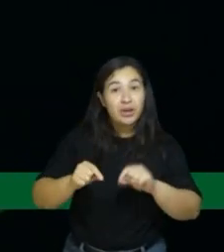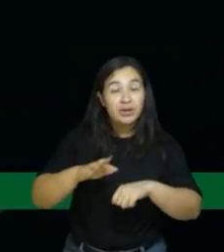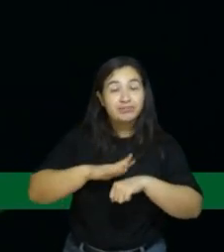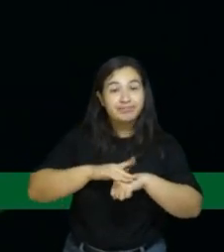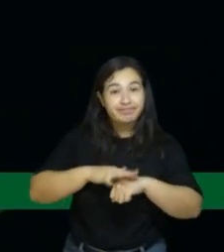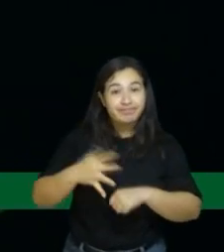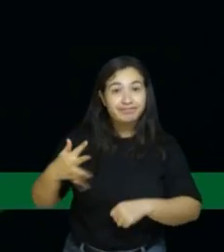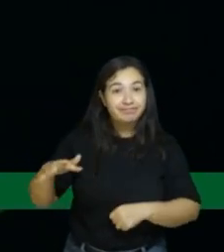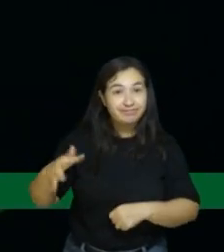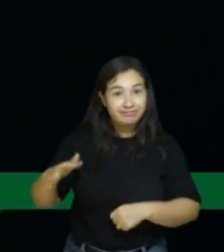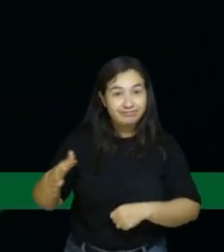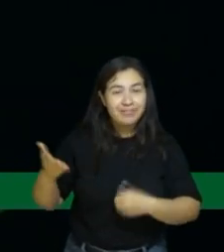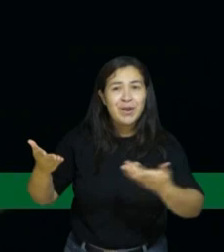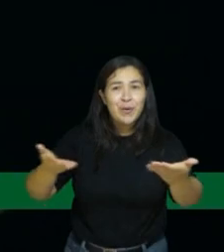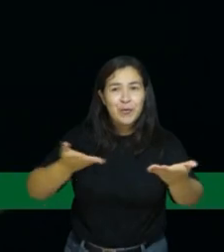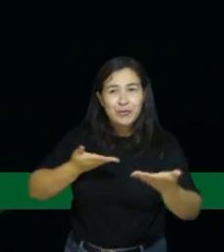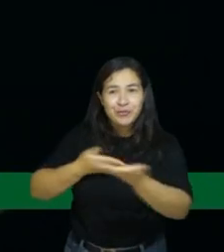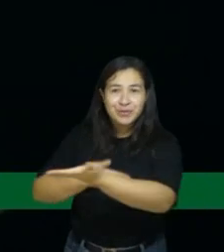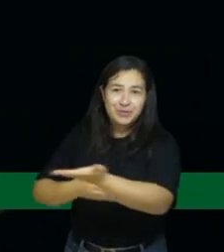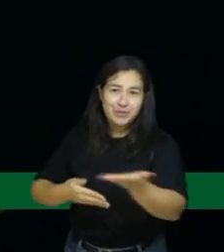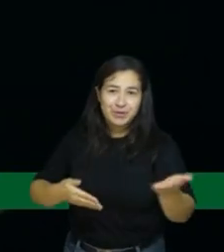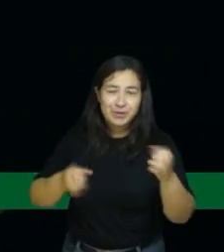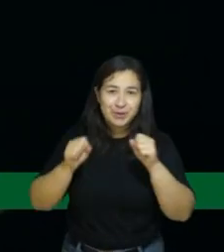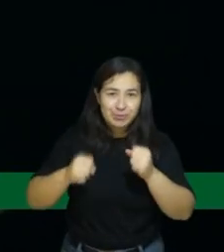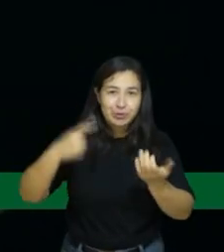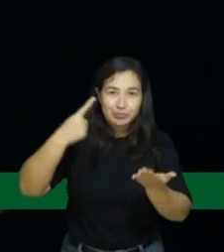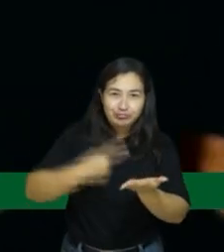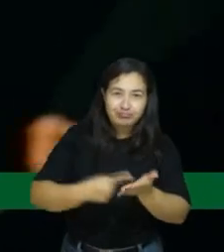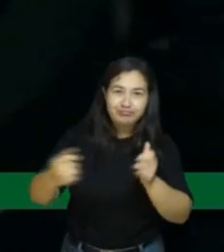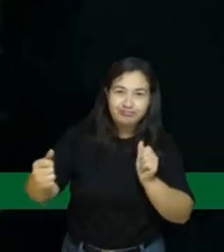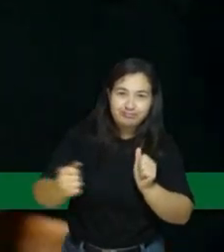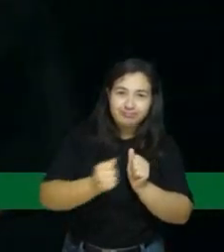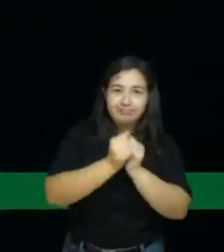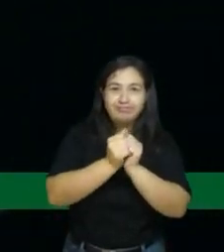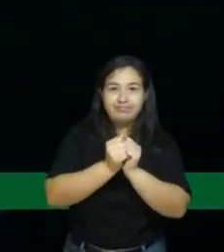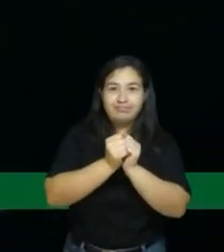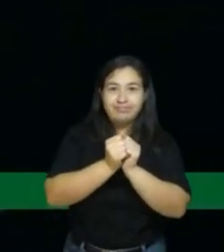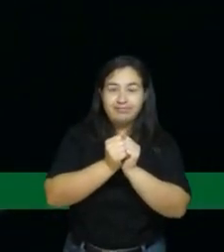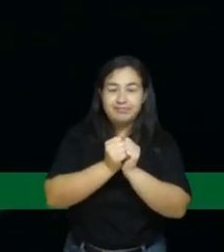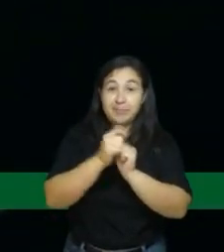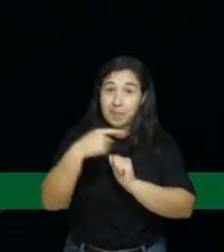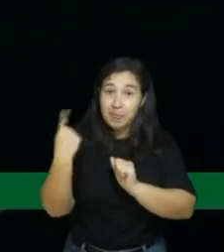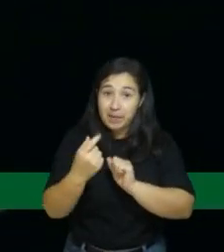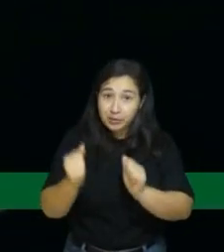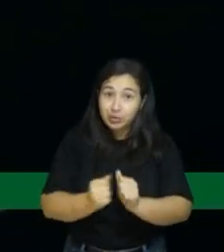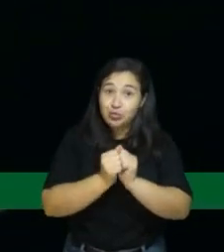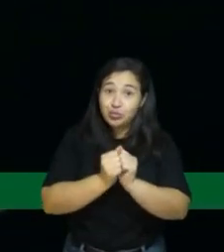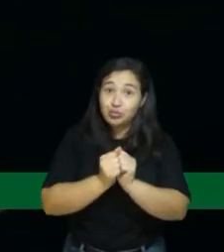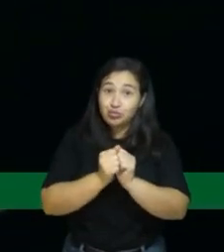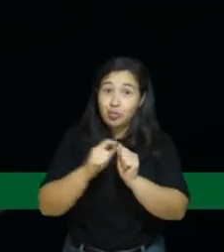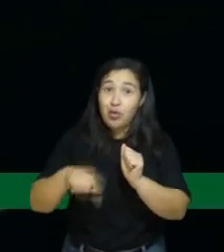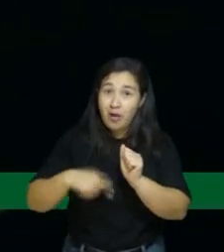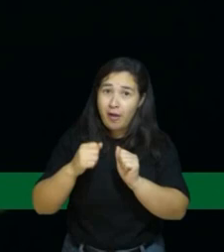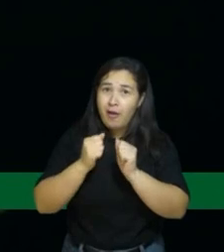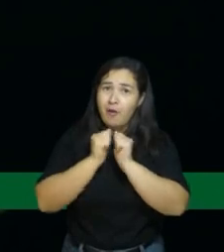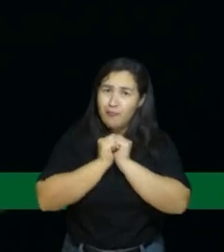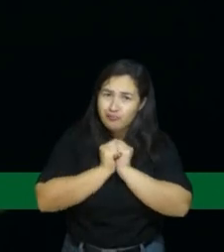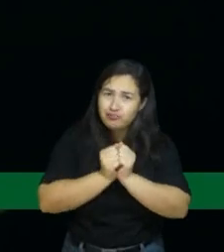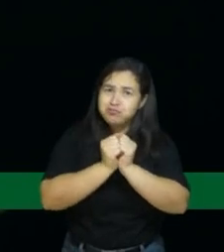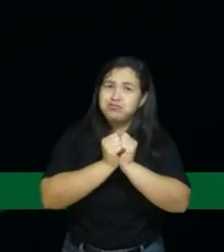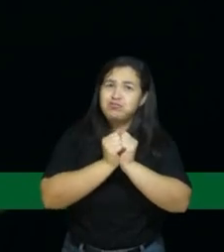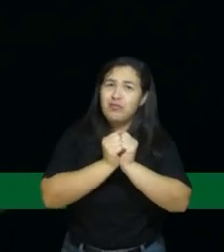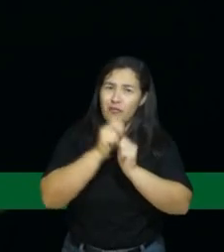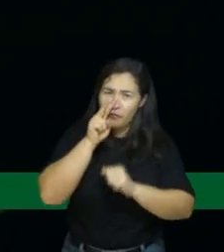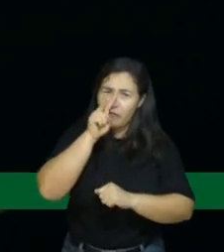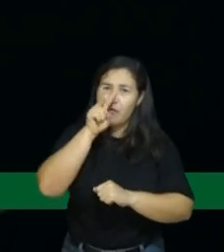os senhores para abraçar essa causa conosco Juntos Somos Mais e Unidos